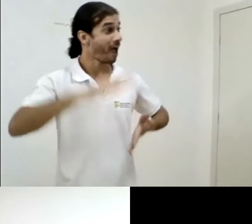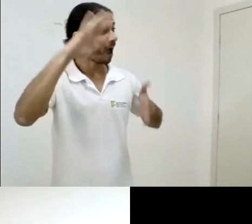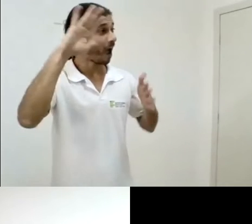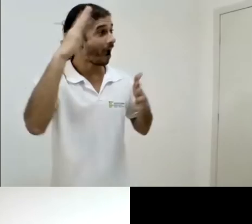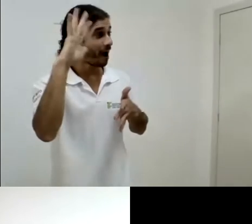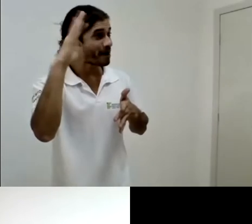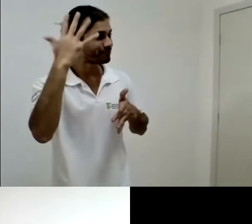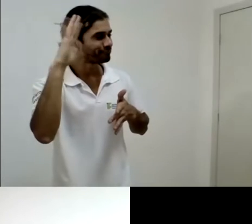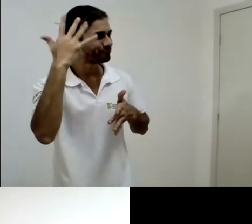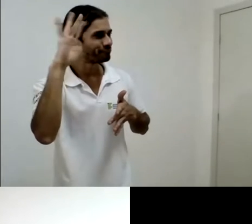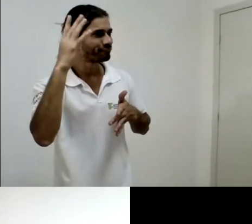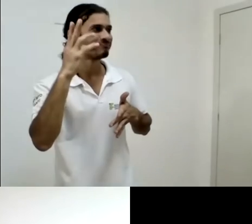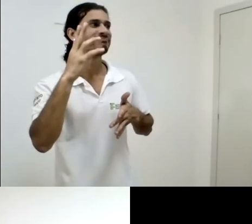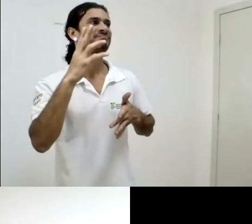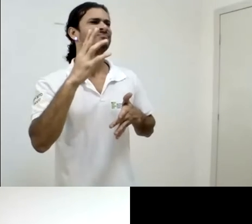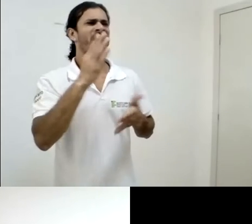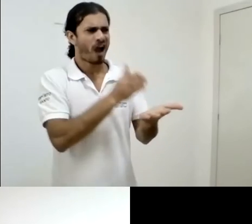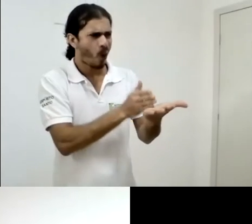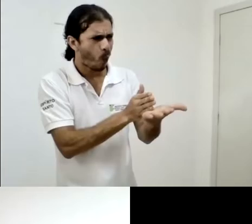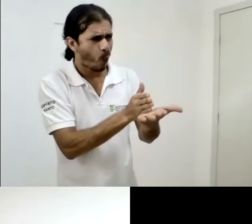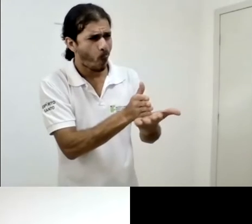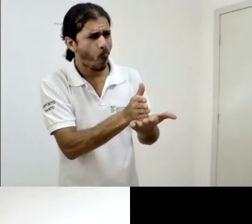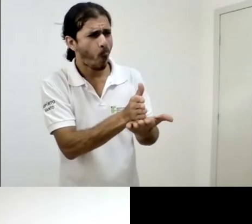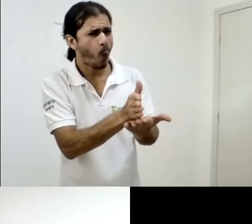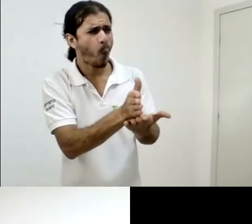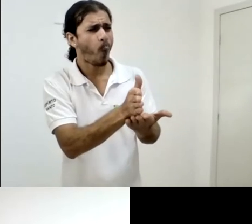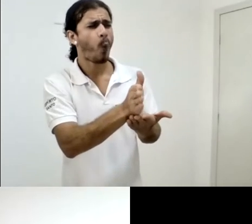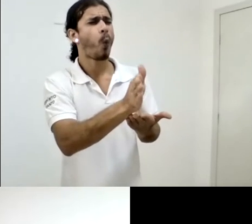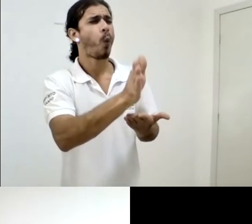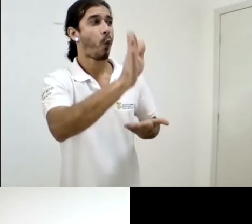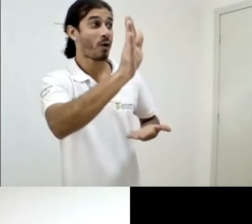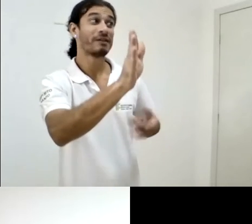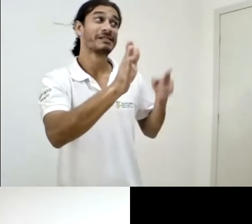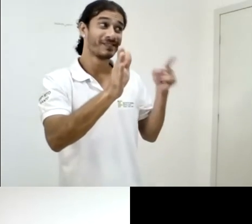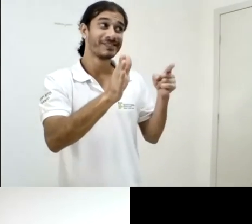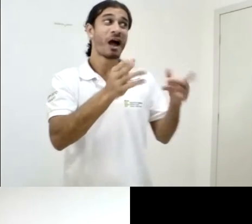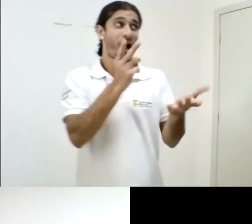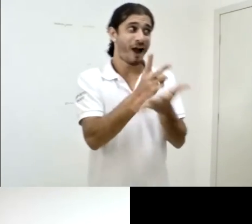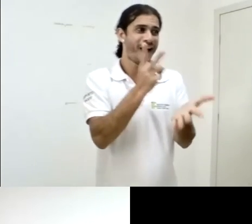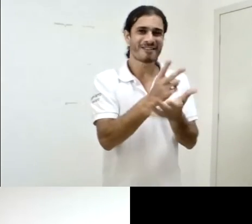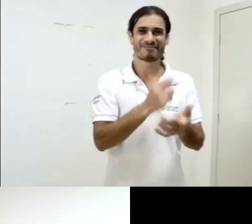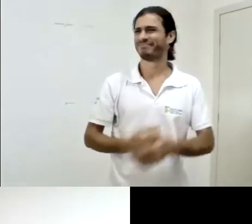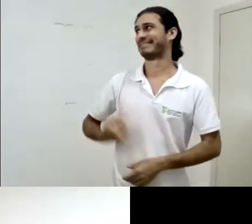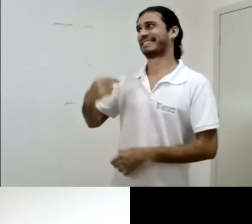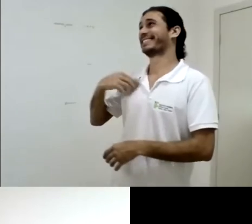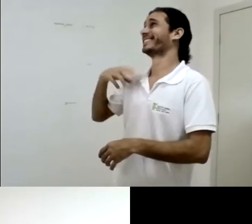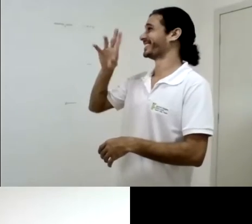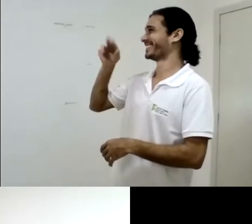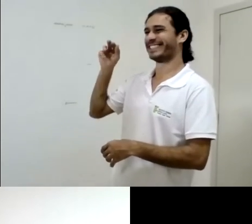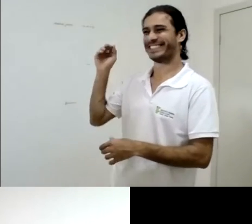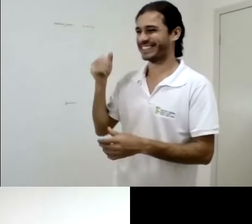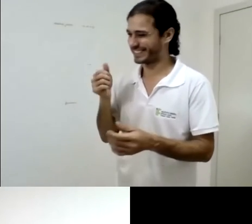dedicação. E ainda não vai parar, né? Agora vou ser voluntária. Parar é difícil, né?